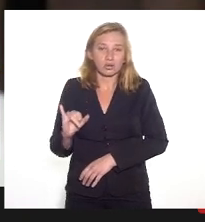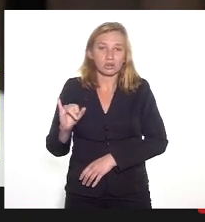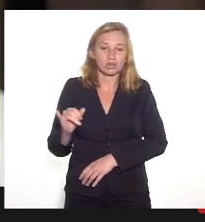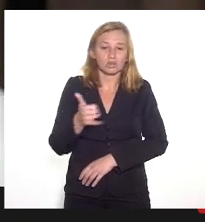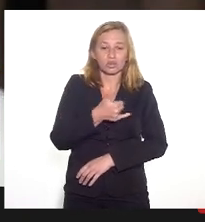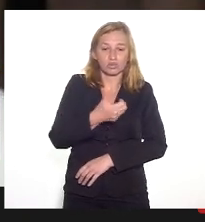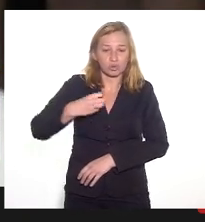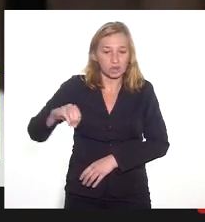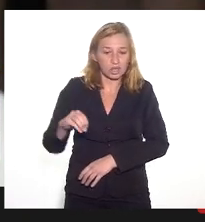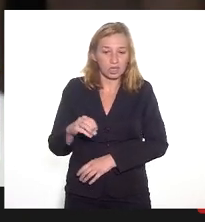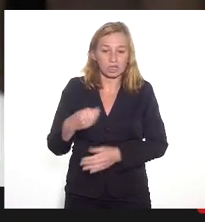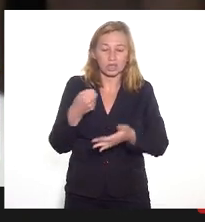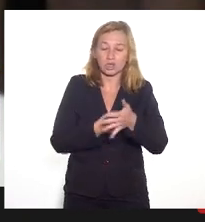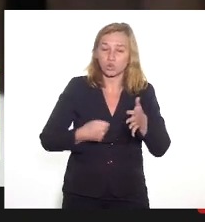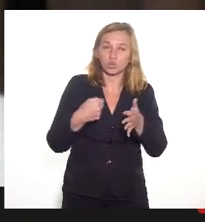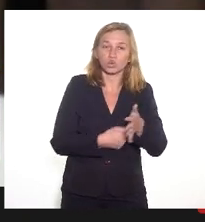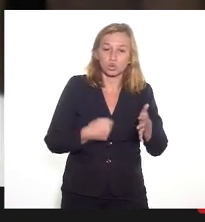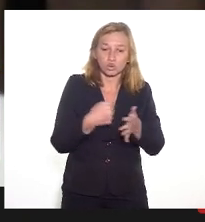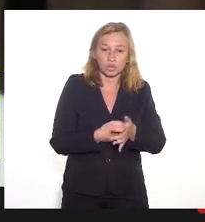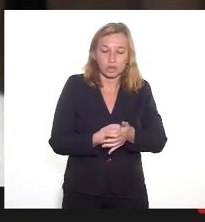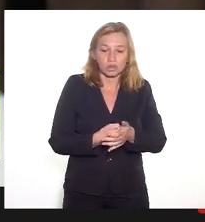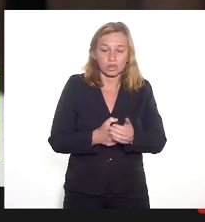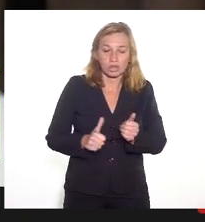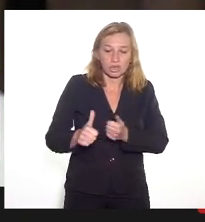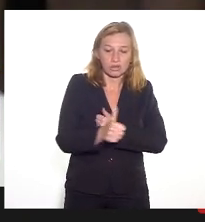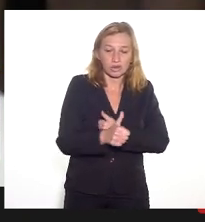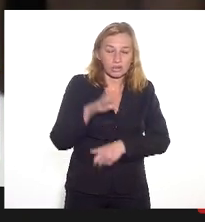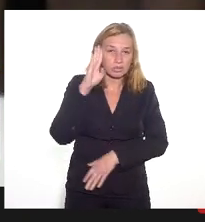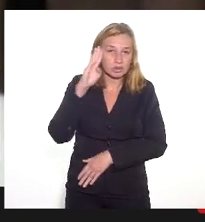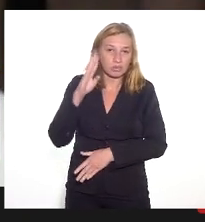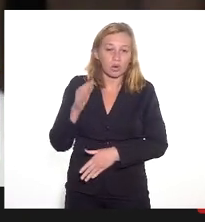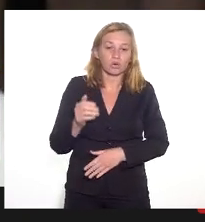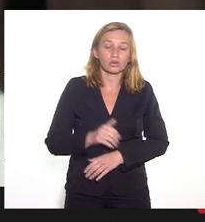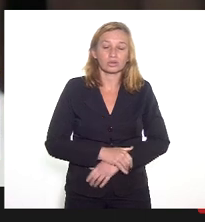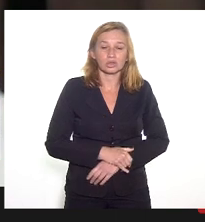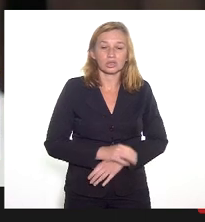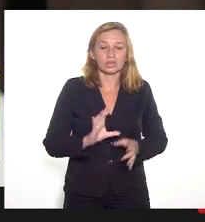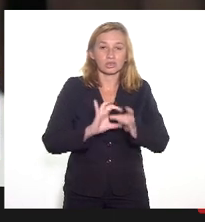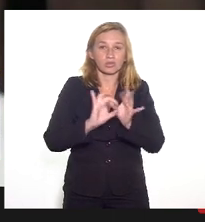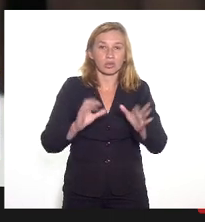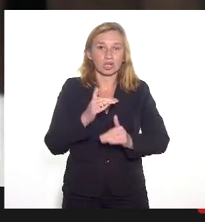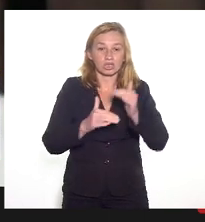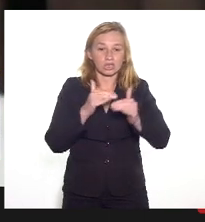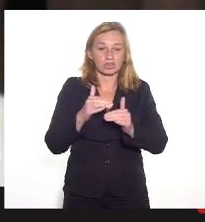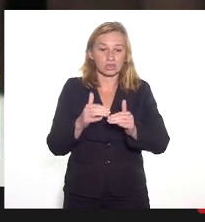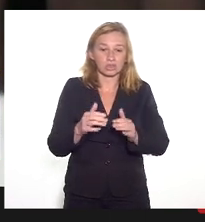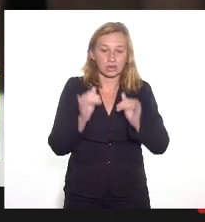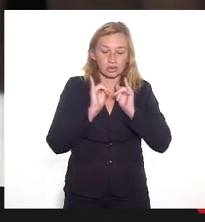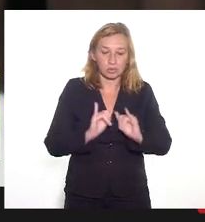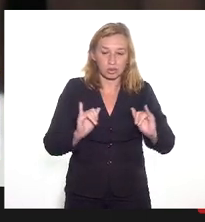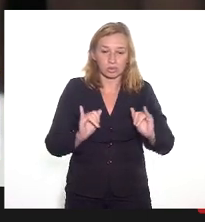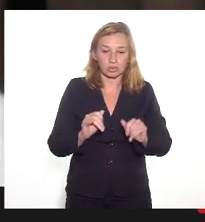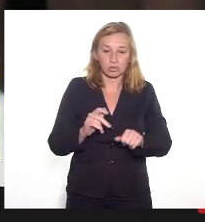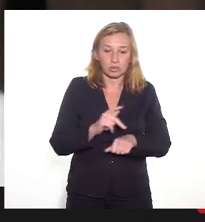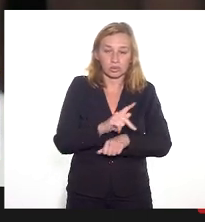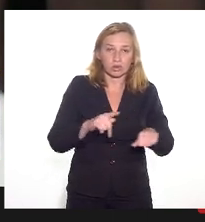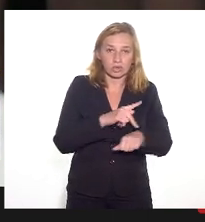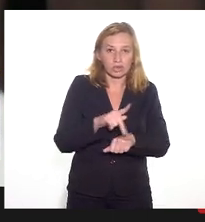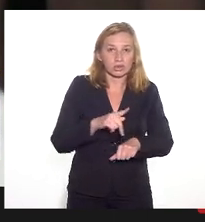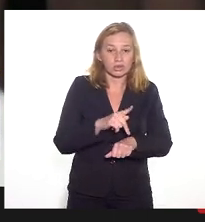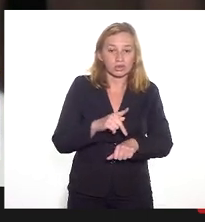nós viemos travando essa batalha, estivemos à frente das principais lutas pela democratização da comunicação no país, que vai